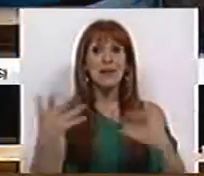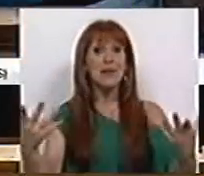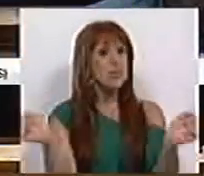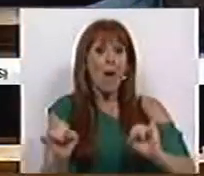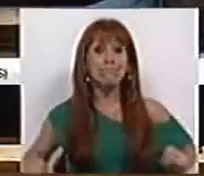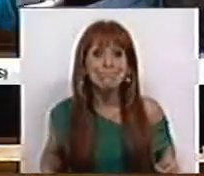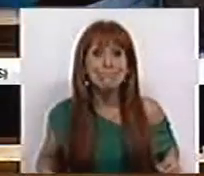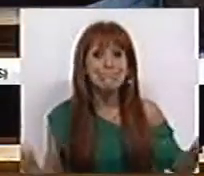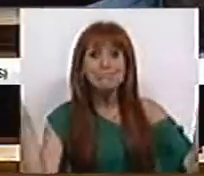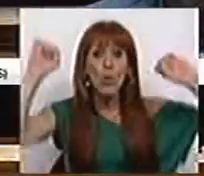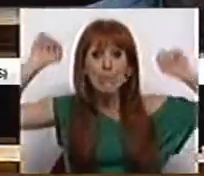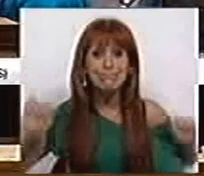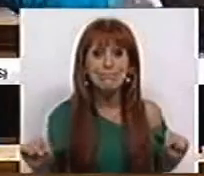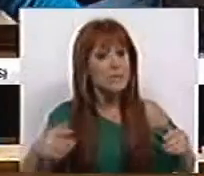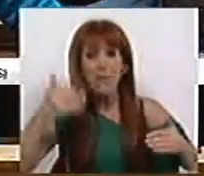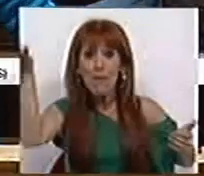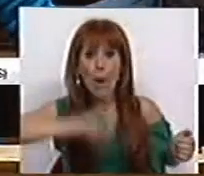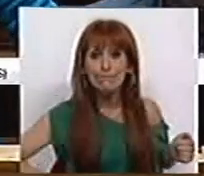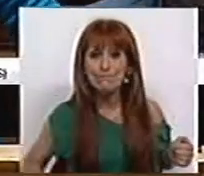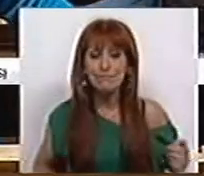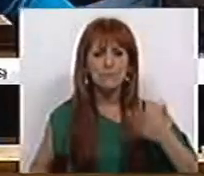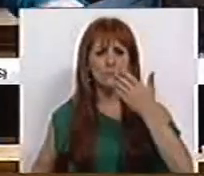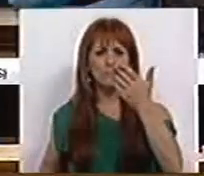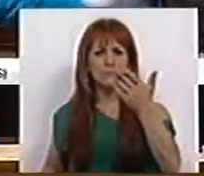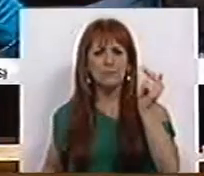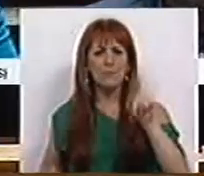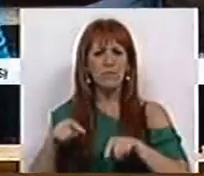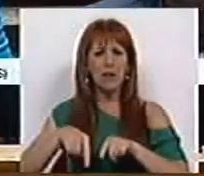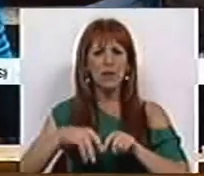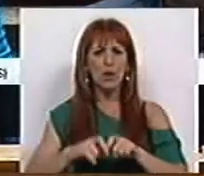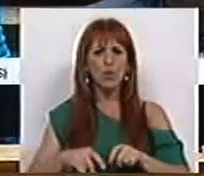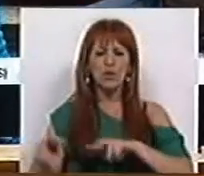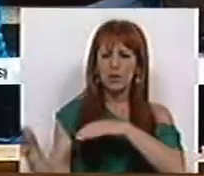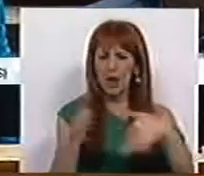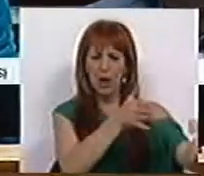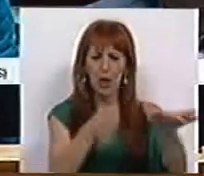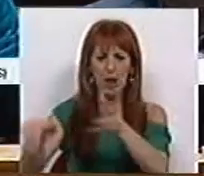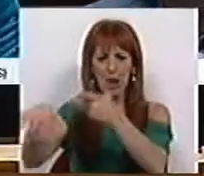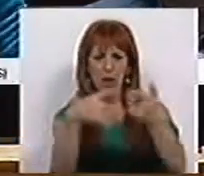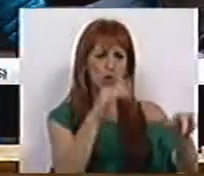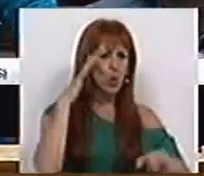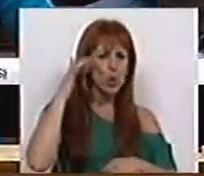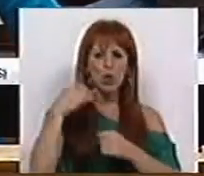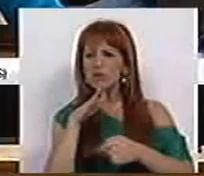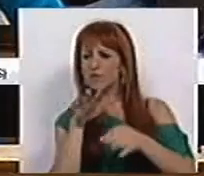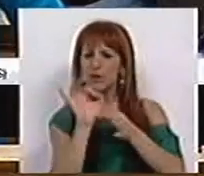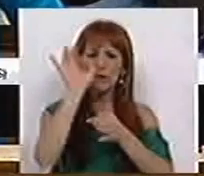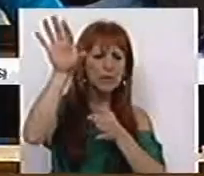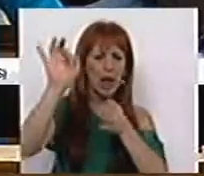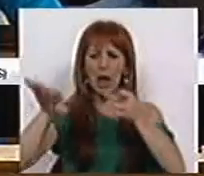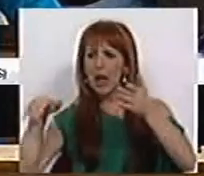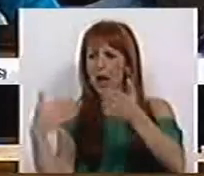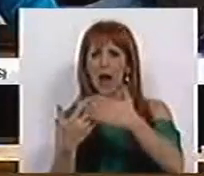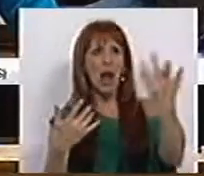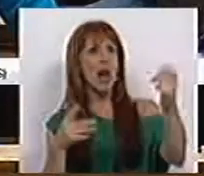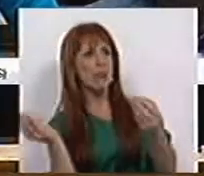é o que não há não há nem haverá e dentro dos zigue-zagues dos números que foram sendo apresentados